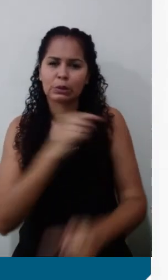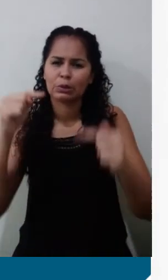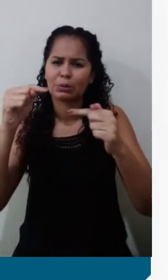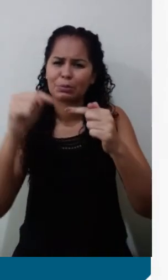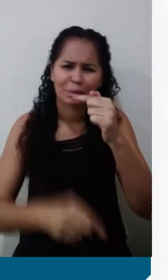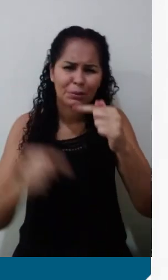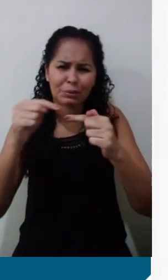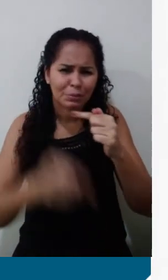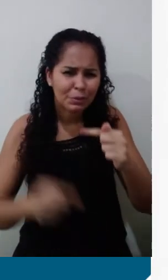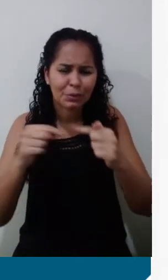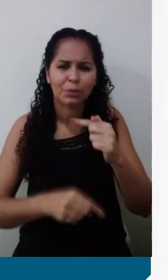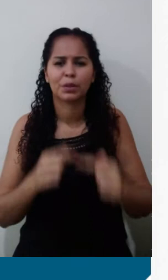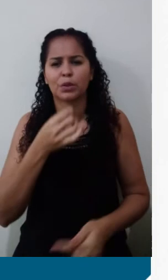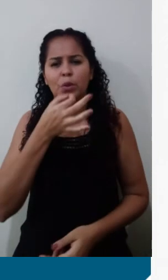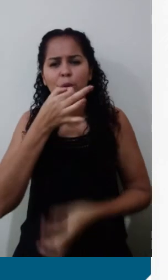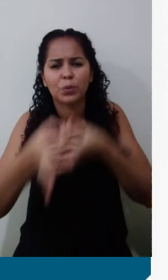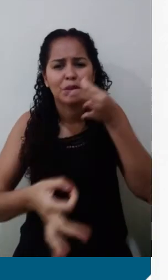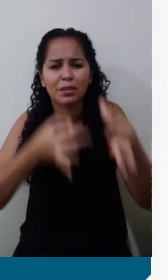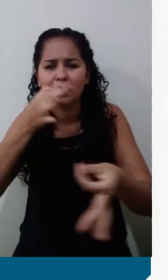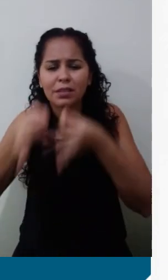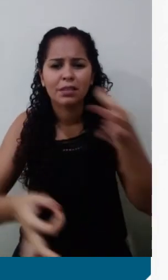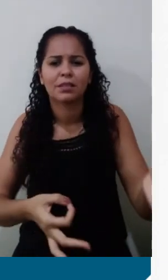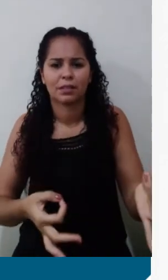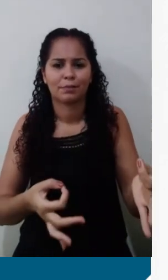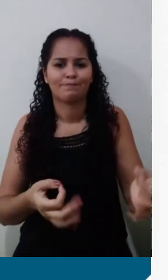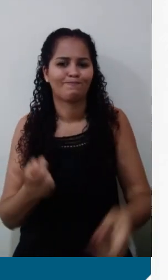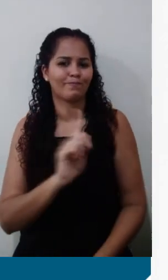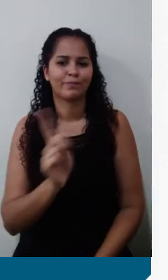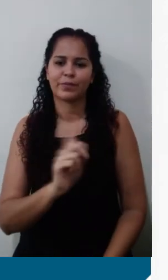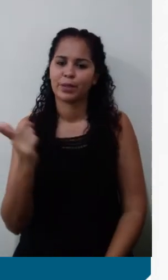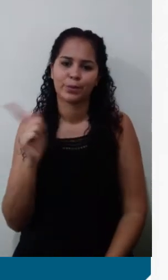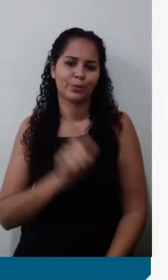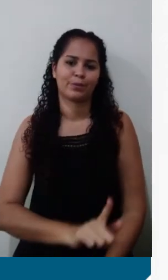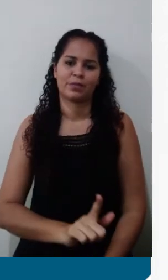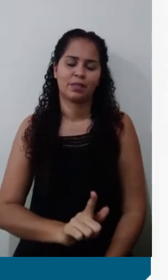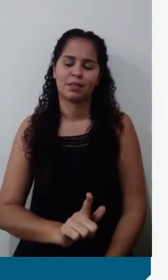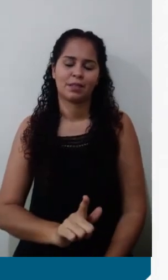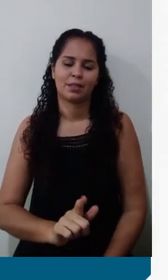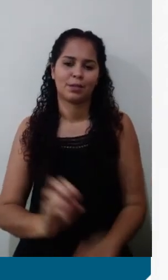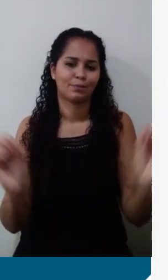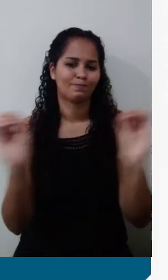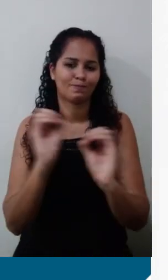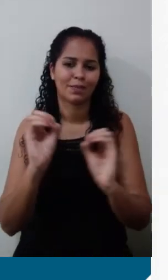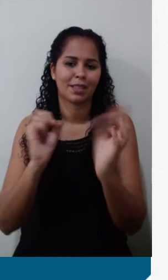foi contraditório, mesmo trazendo um ponto de vista, e ele não conseguiu